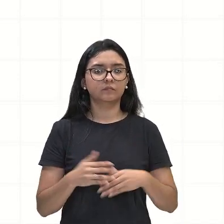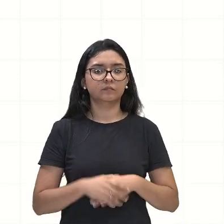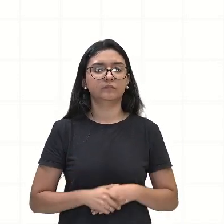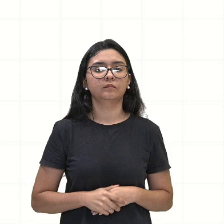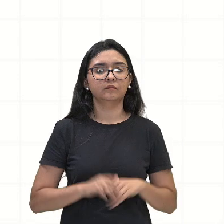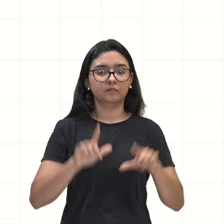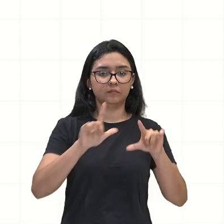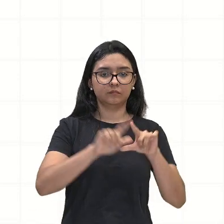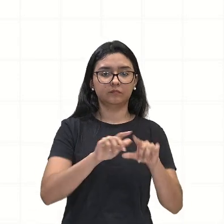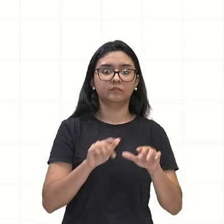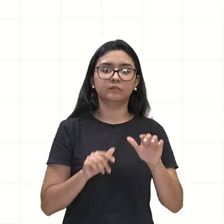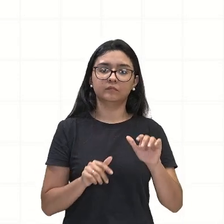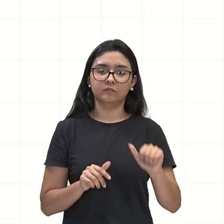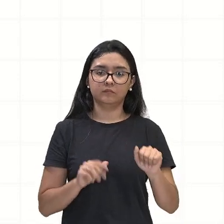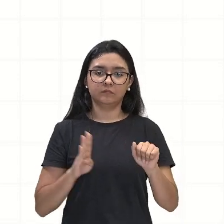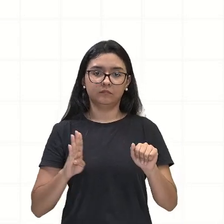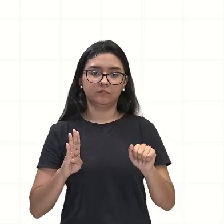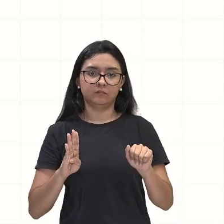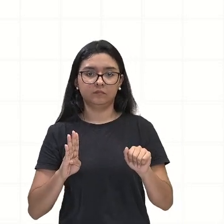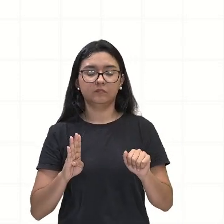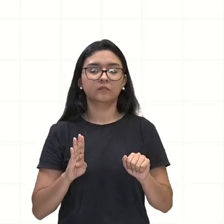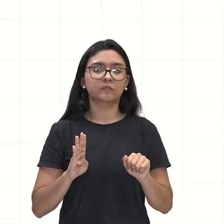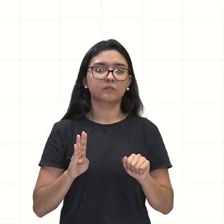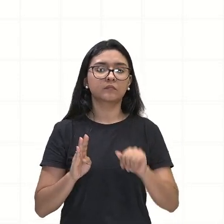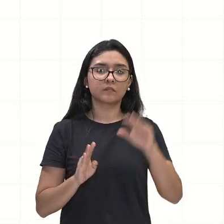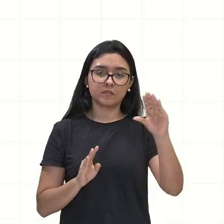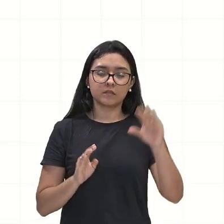ABC, ele tem essas medidas.